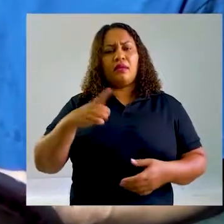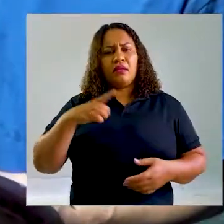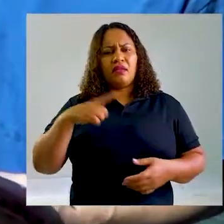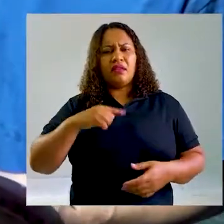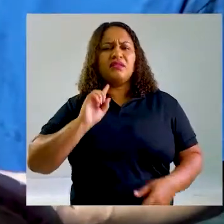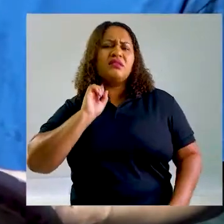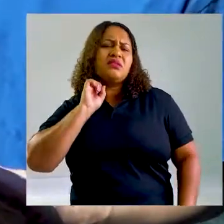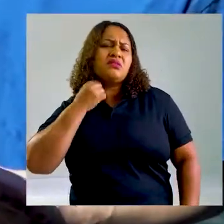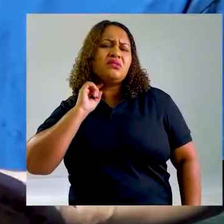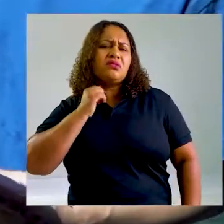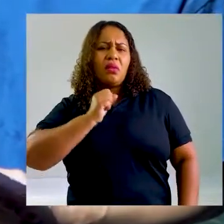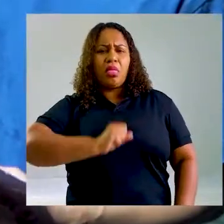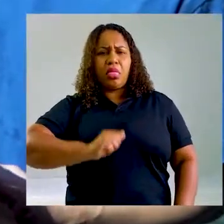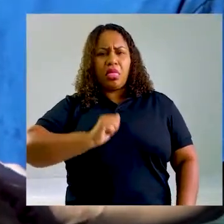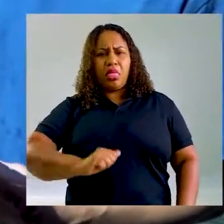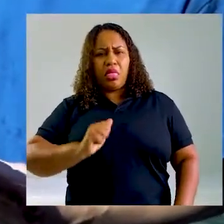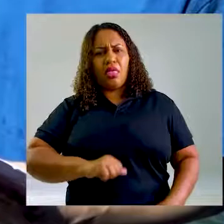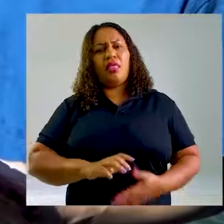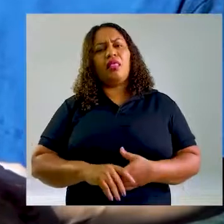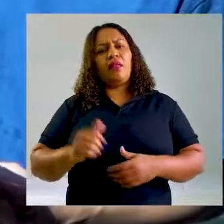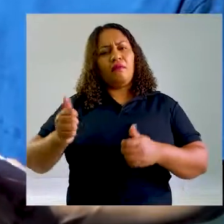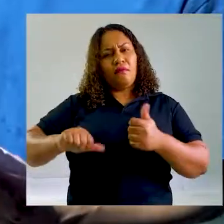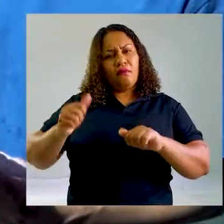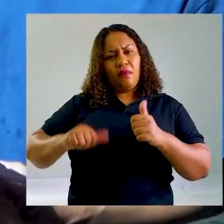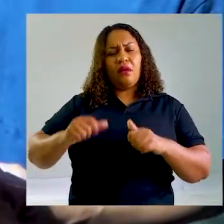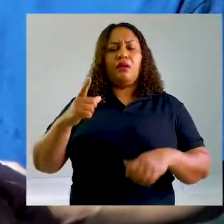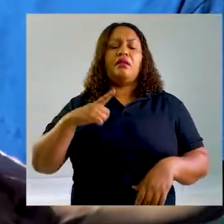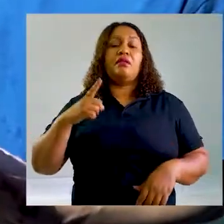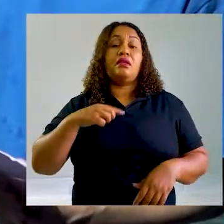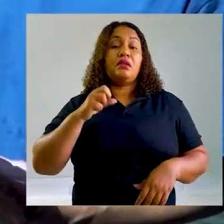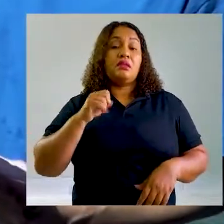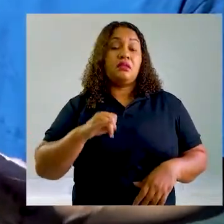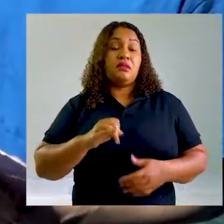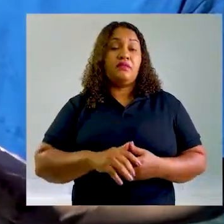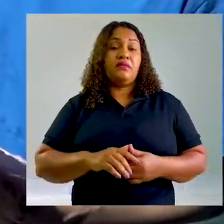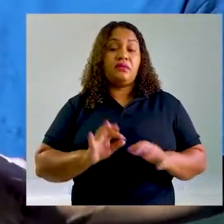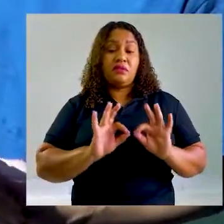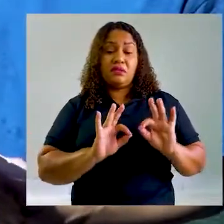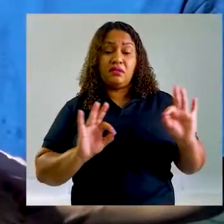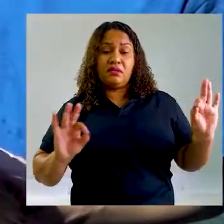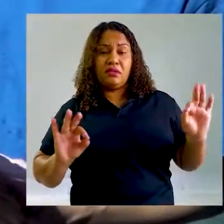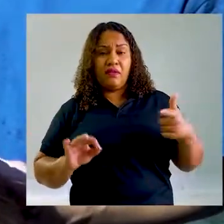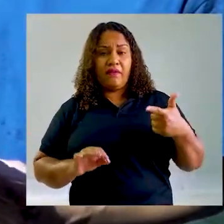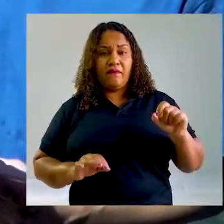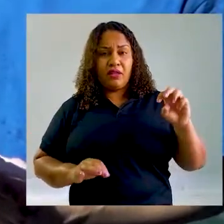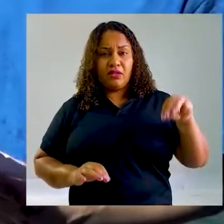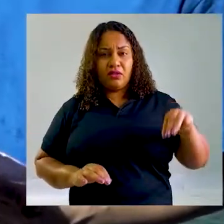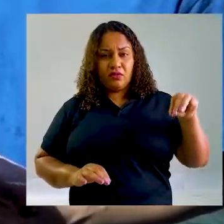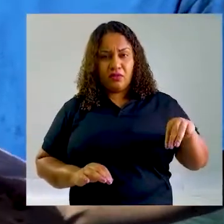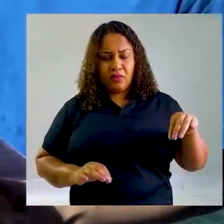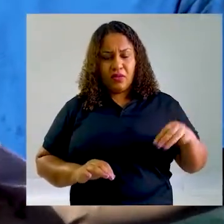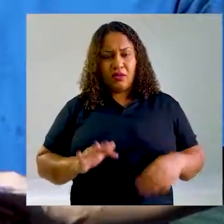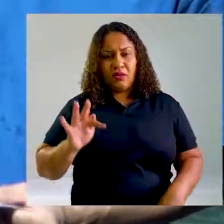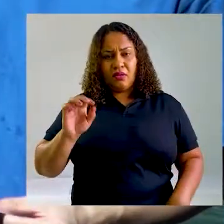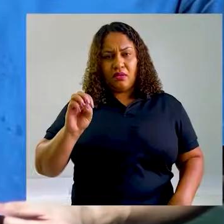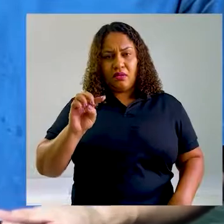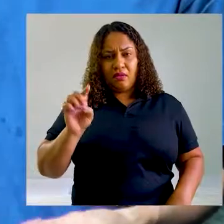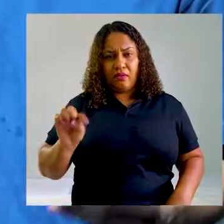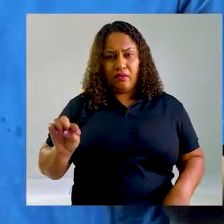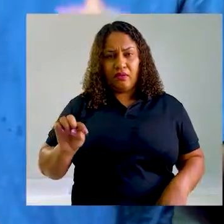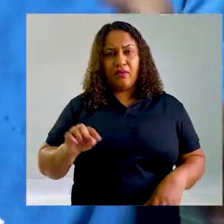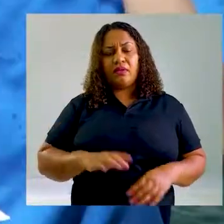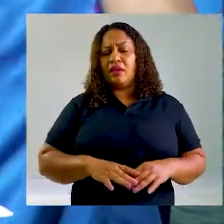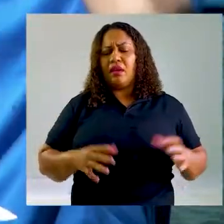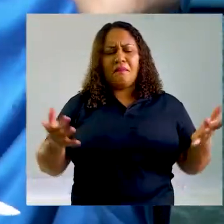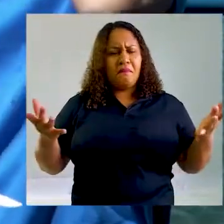cargas de coliformes fecais, né? Que é uma das análises que a gente faz. Se você distanciar 20 metros da foz, o